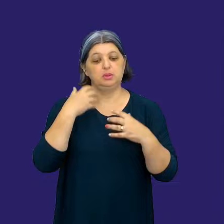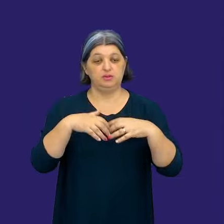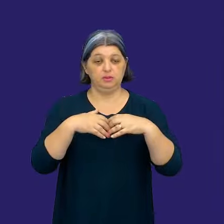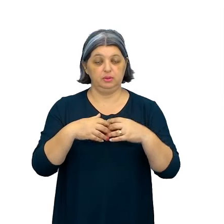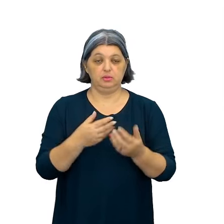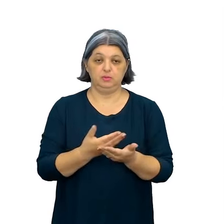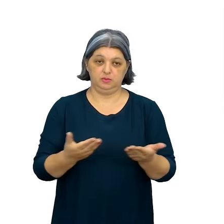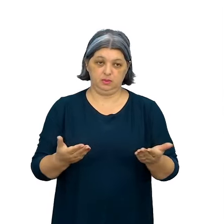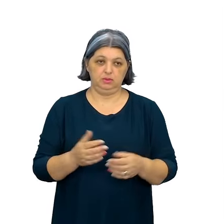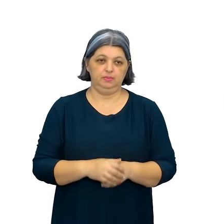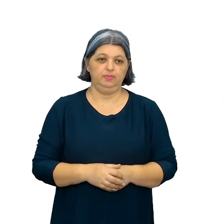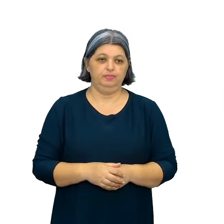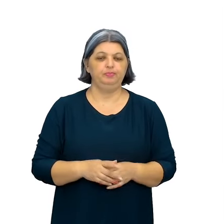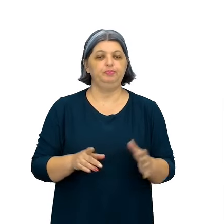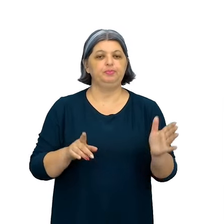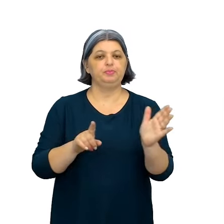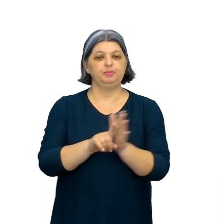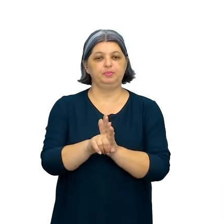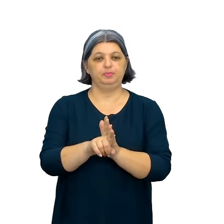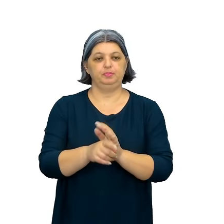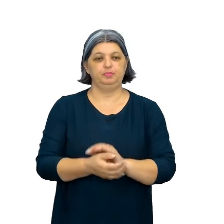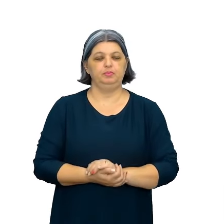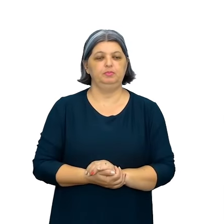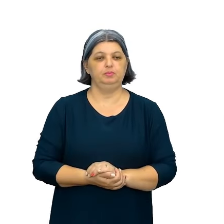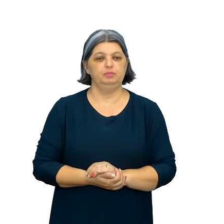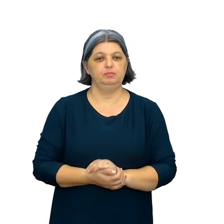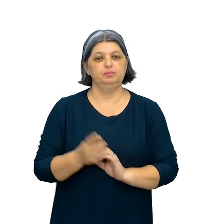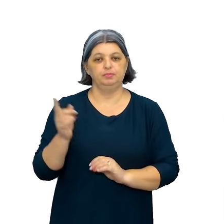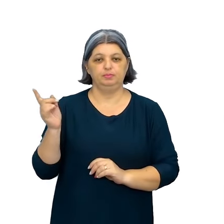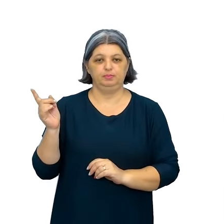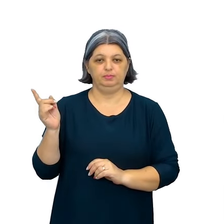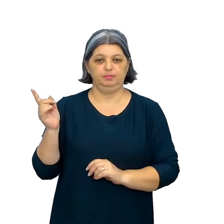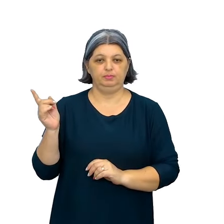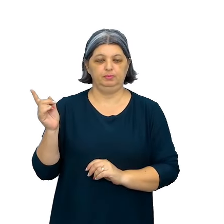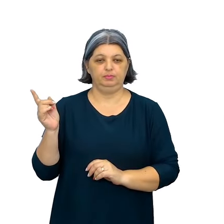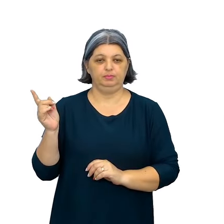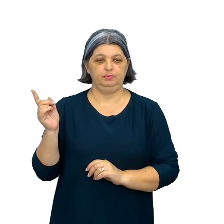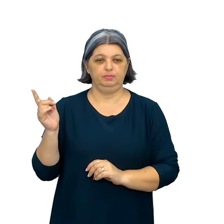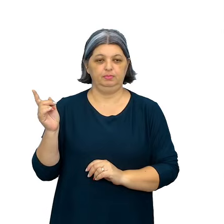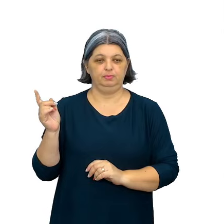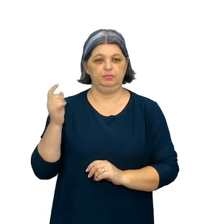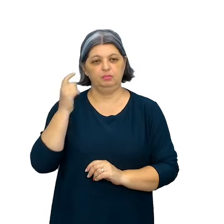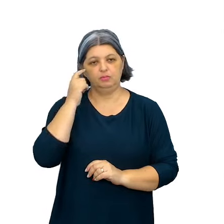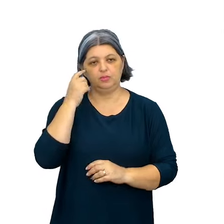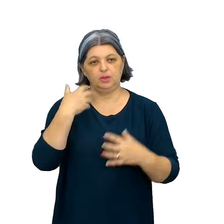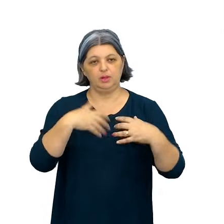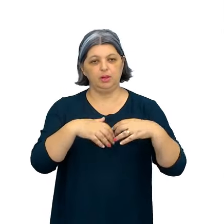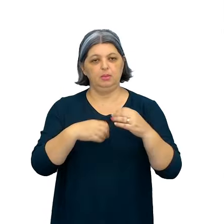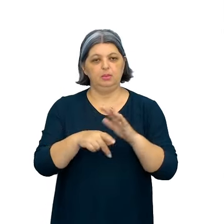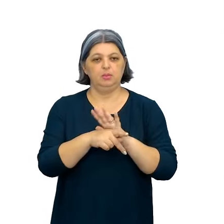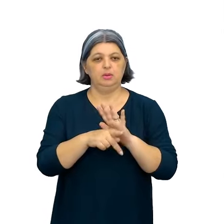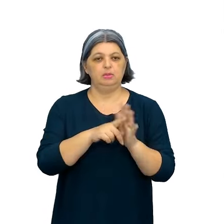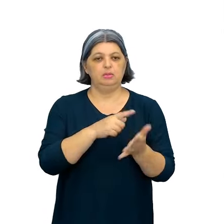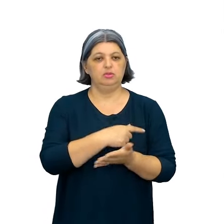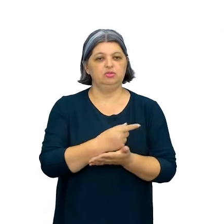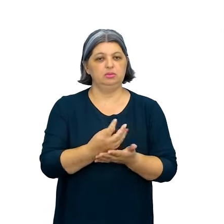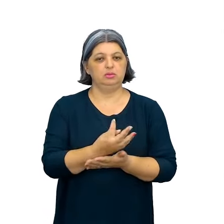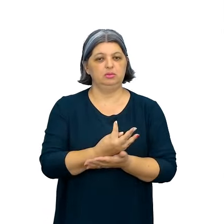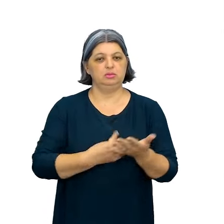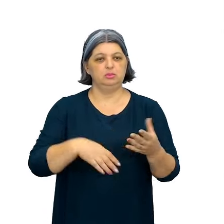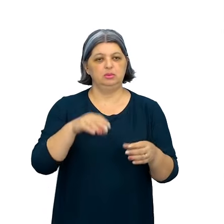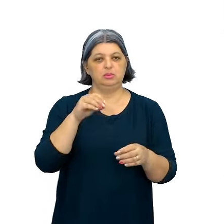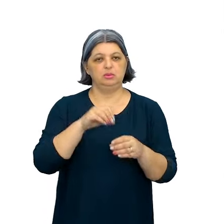vocês a partir de uma pergunta, né, que é essa daqui, tá? Refletindo sobre este gênero textual na escola,